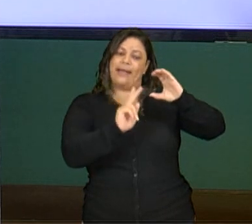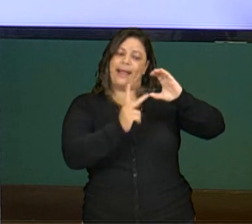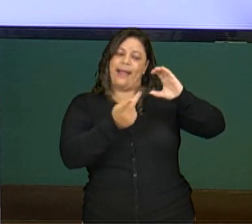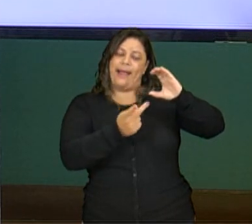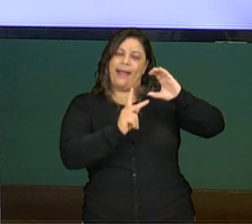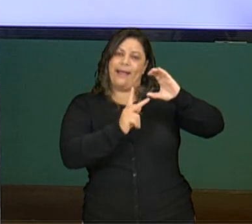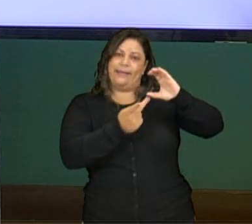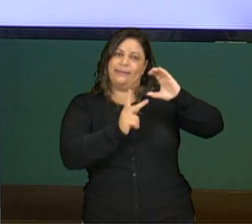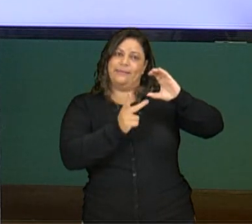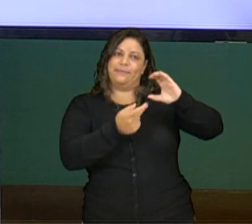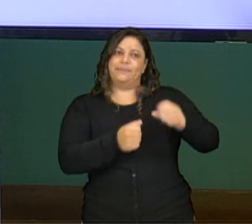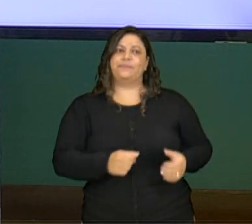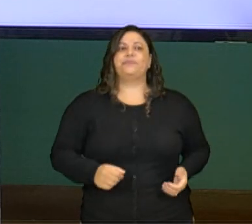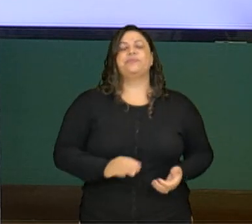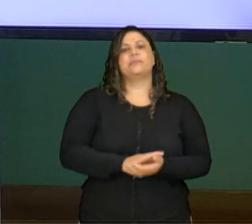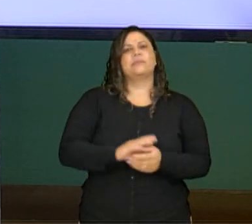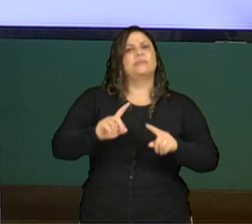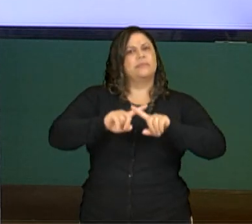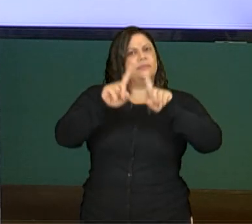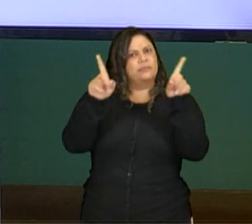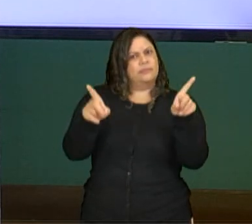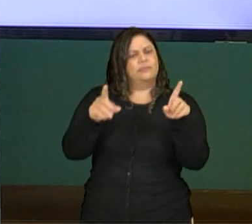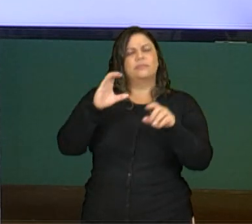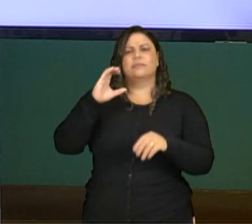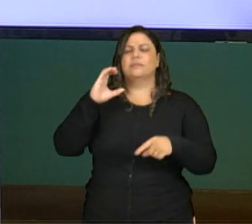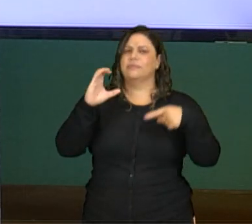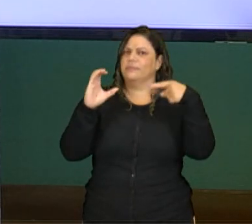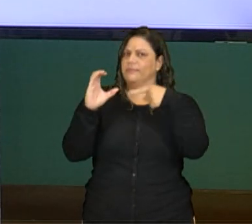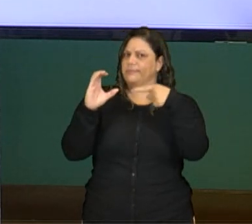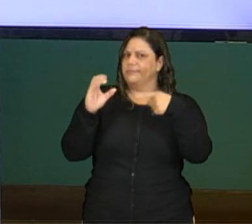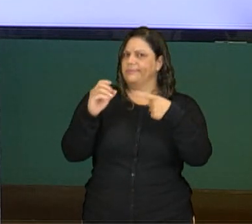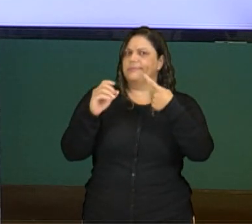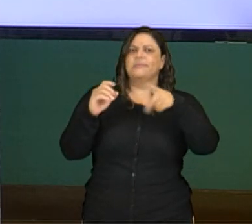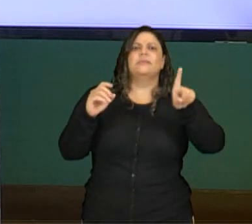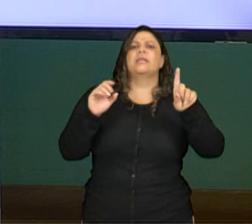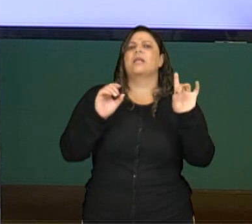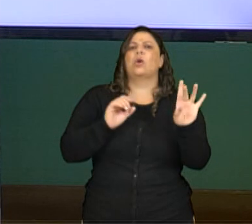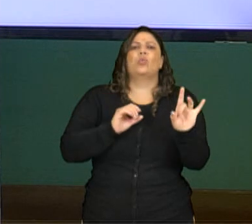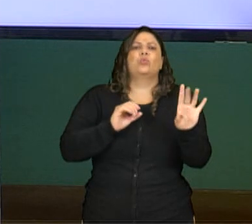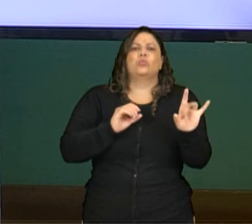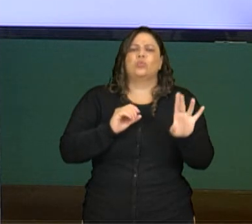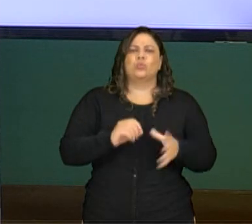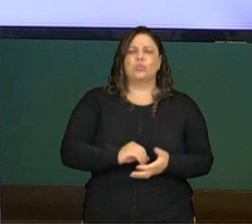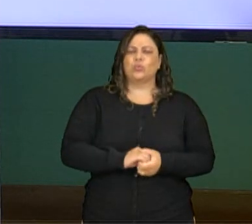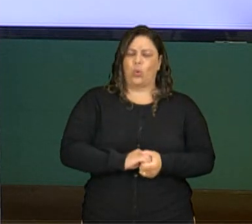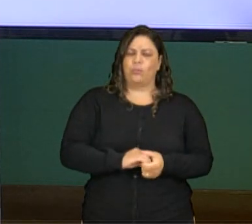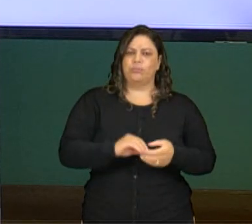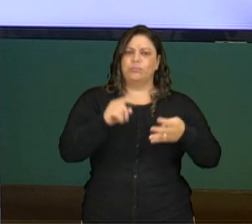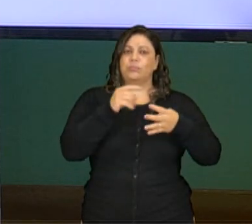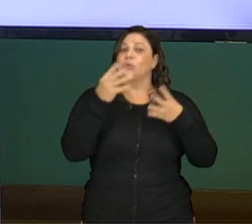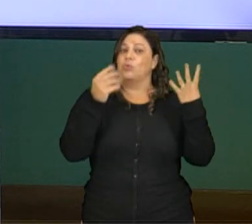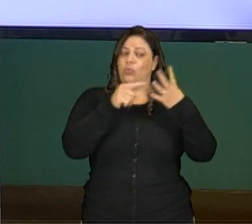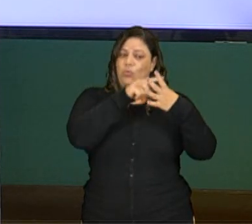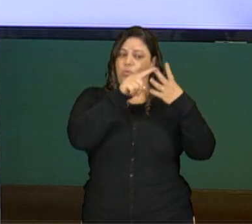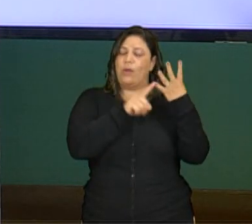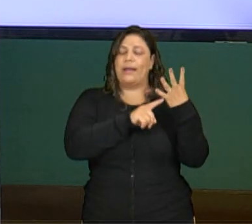bem, só que o carbono ele não faz apenas 4 ligações químicas, ele